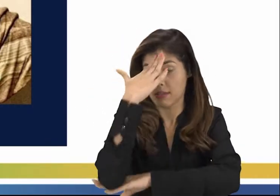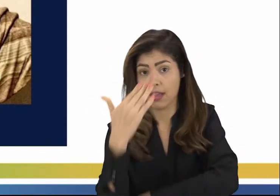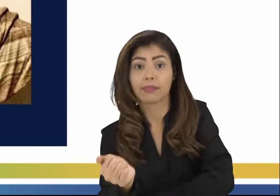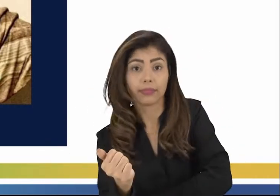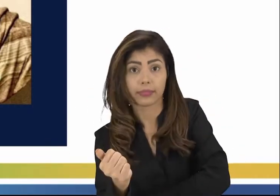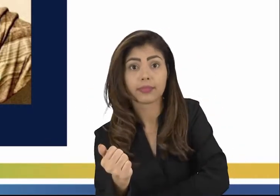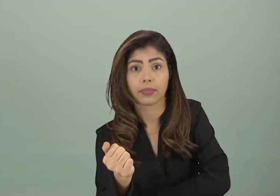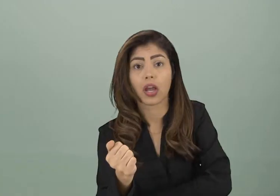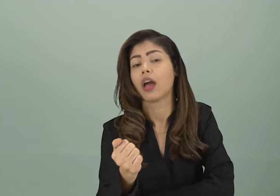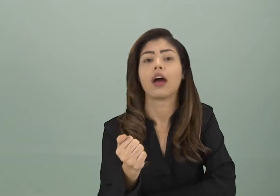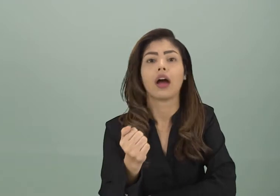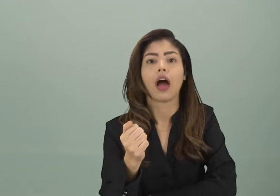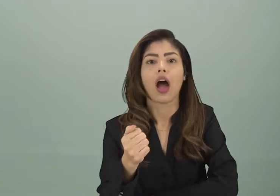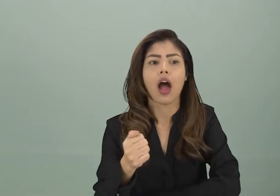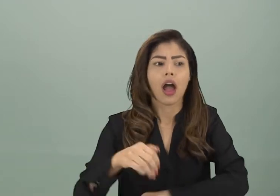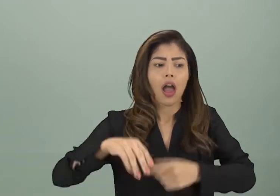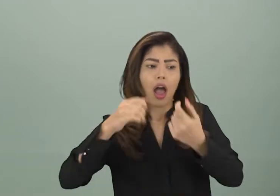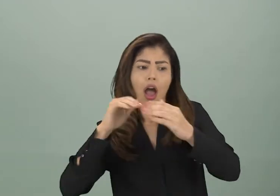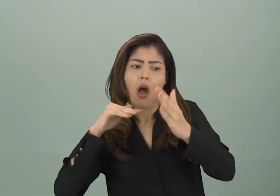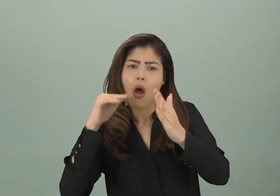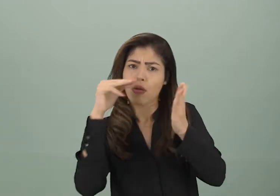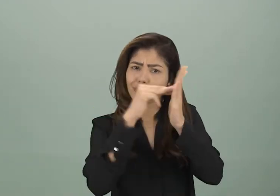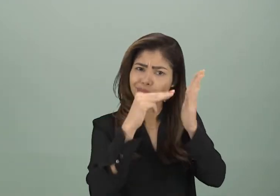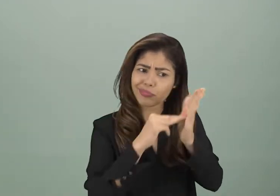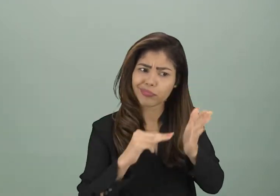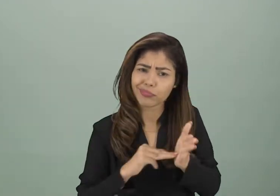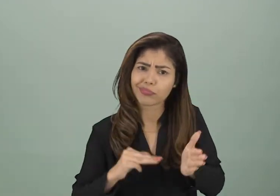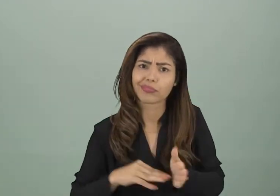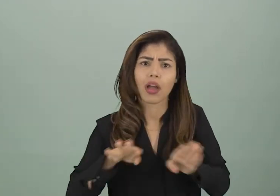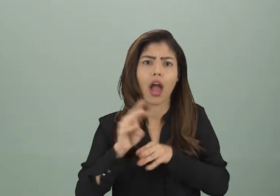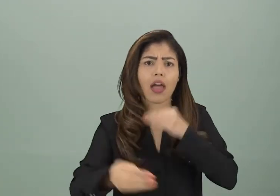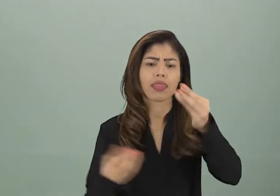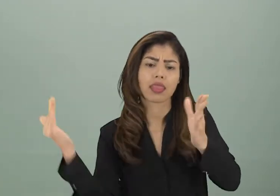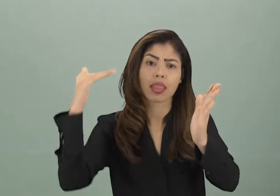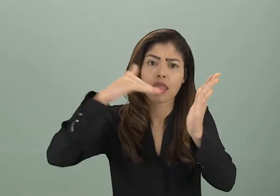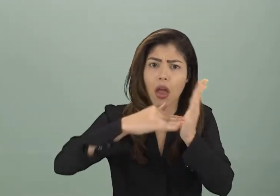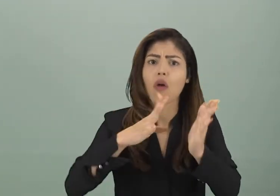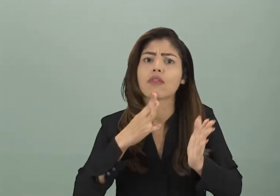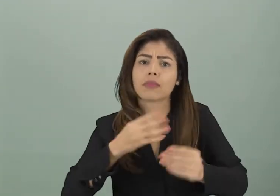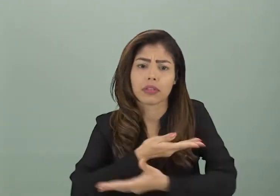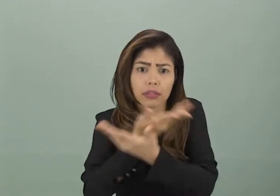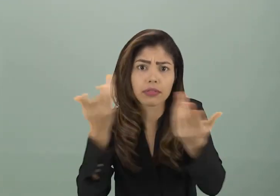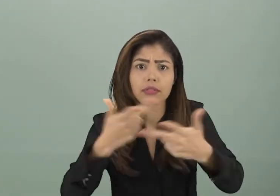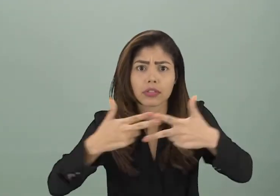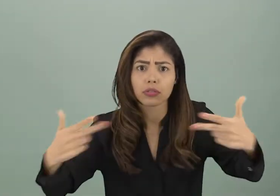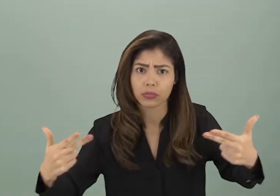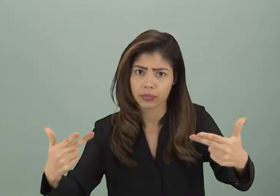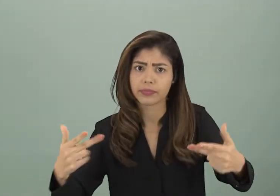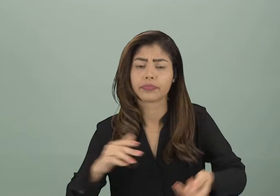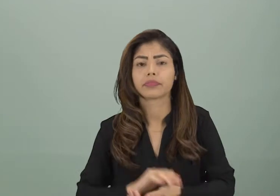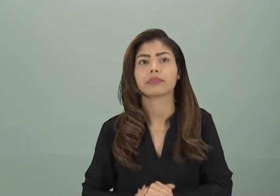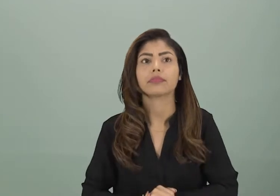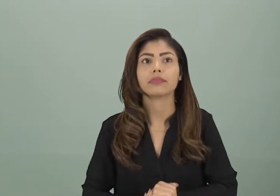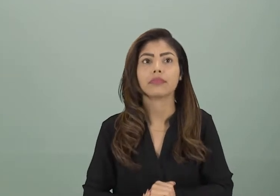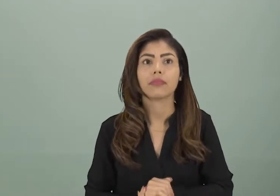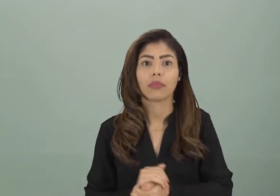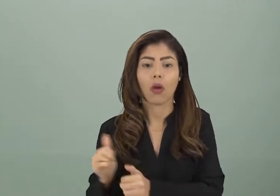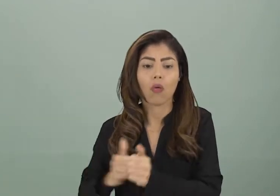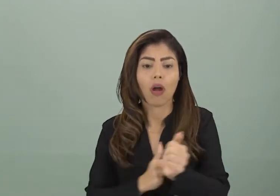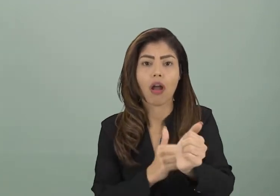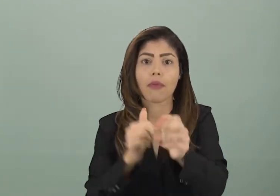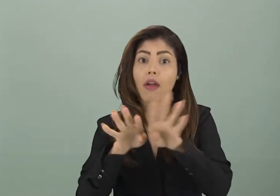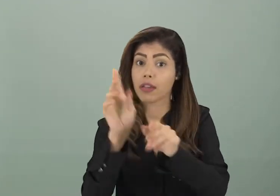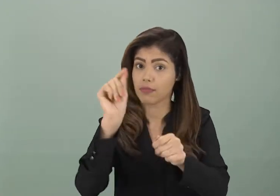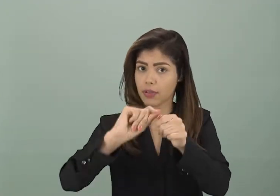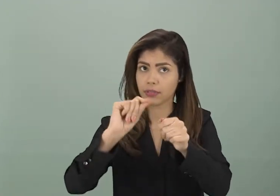que o método é um instrumento usado pela ciência para chegar até o conhecimento das coisas. Essa ferramenta, né, é o caminho que